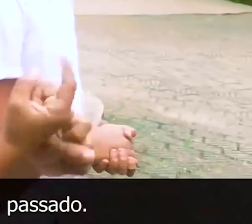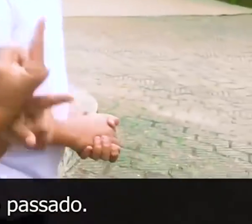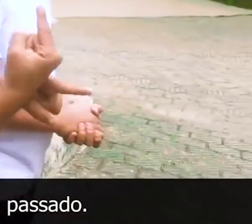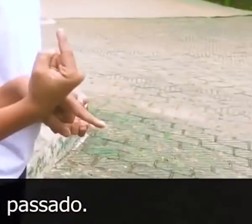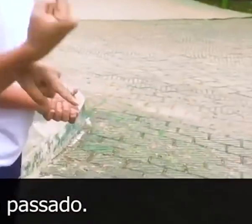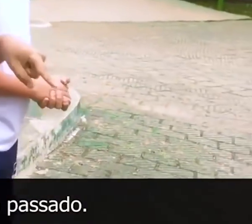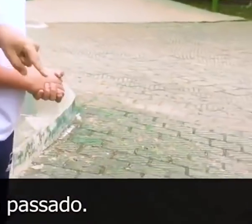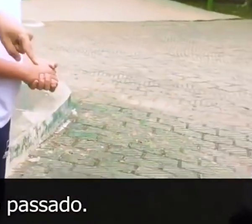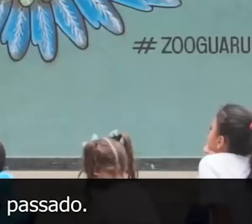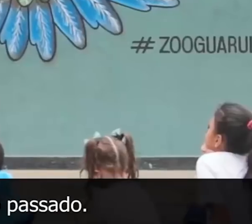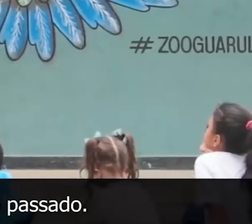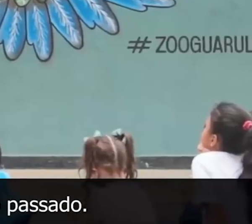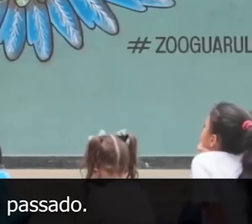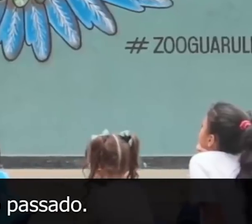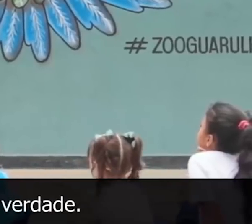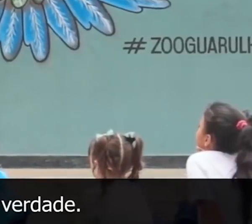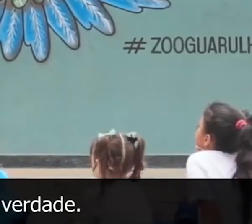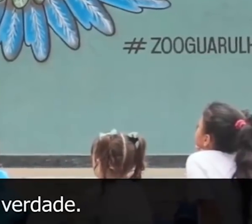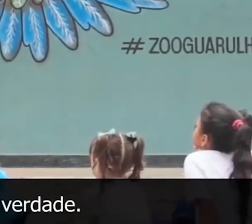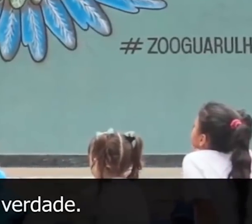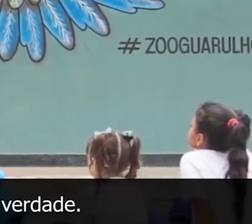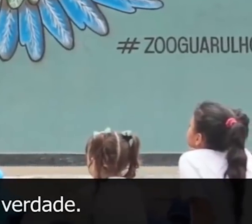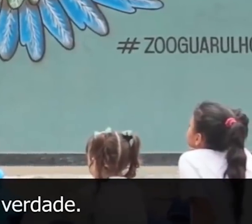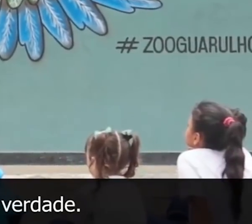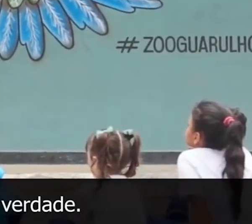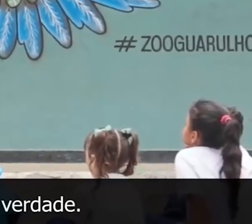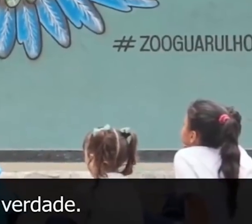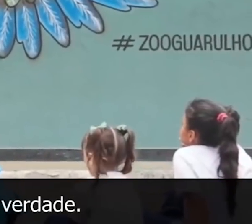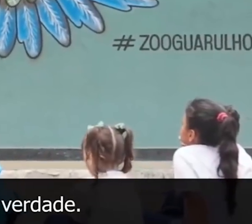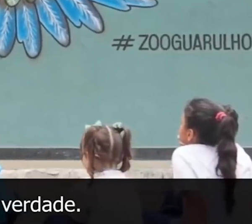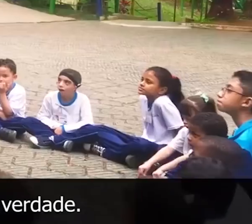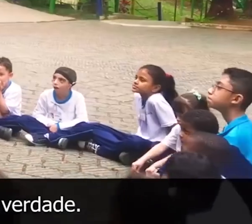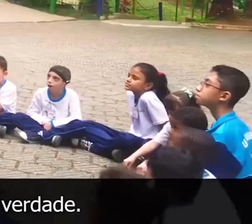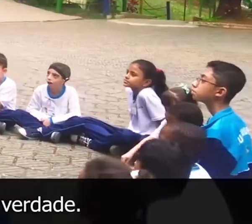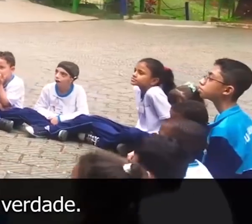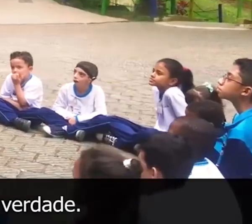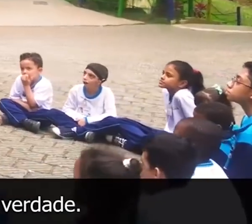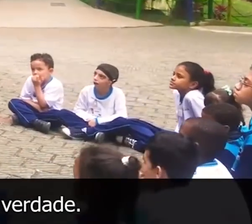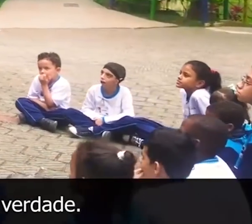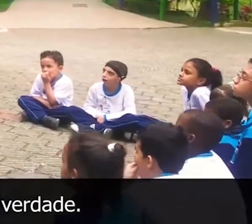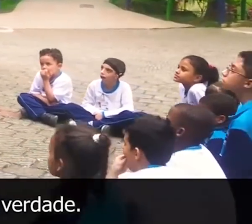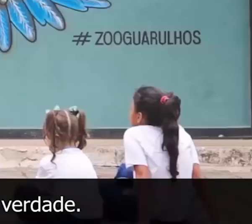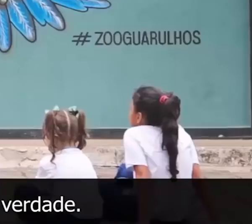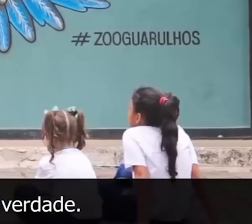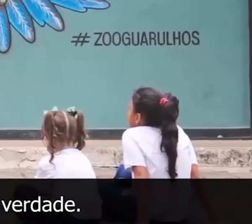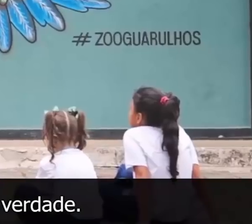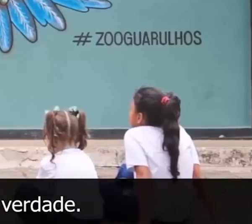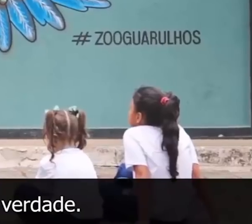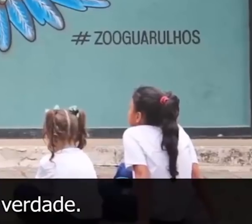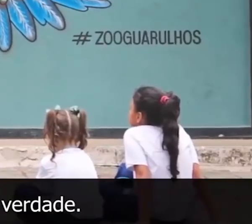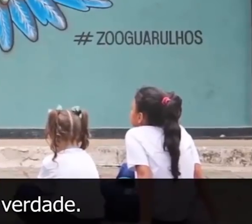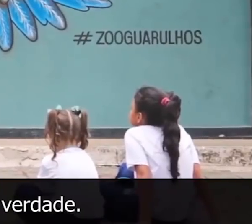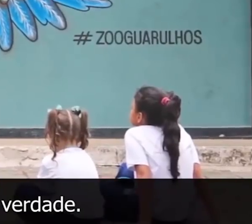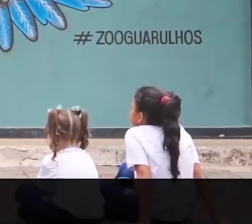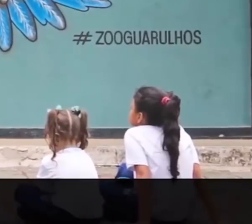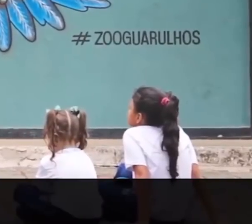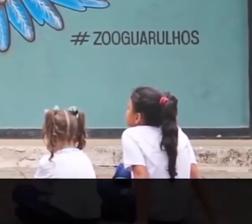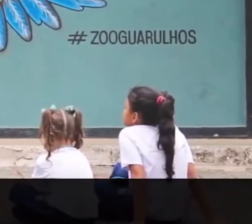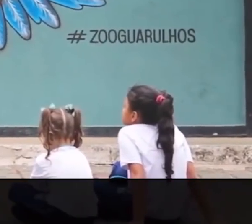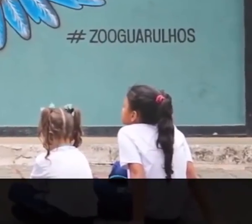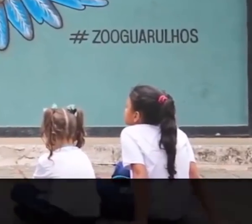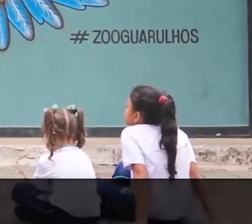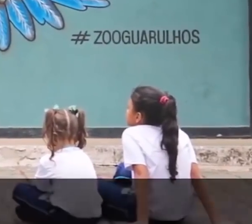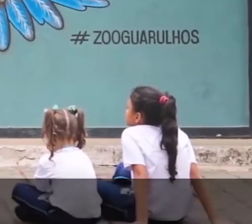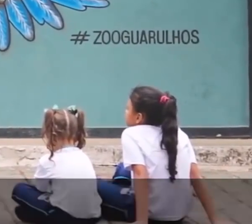criado lá no passado. Sabe quando? Em 1981. Isso mesmo, de verdade.